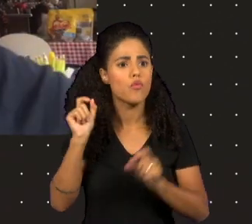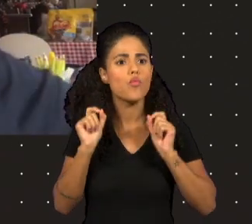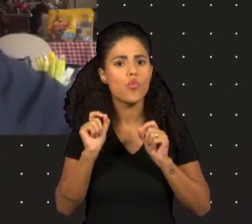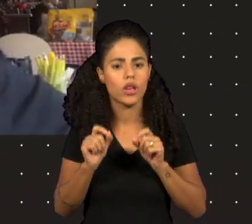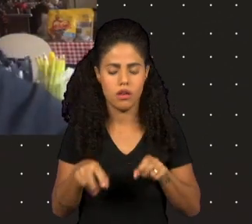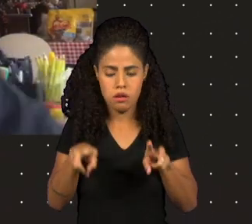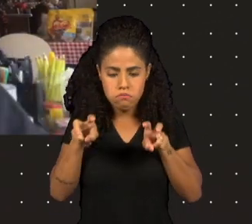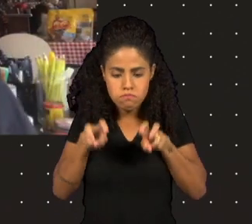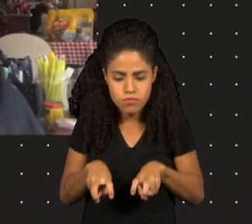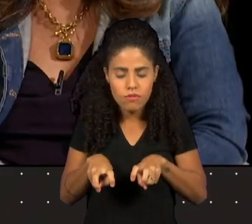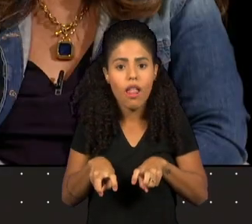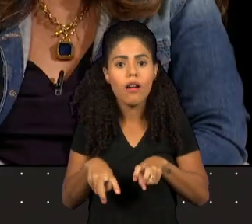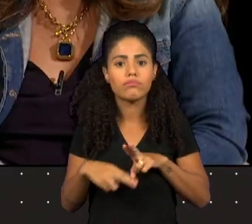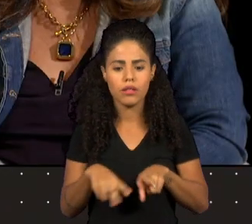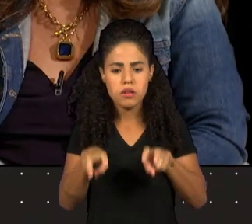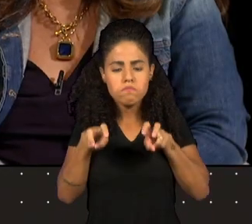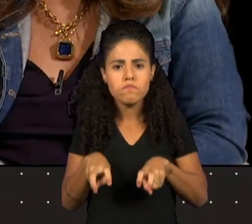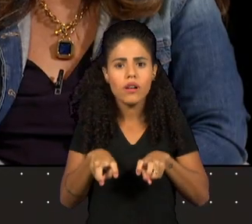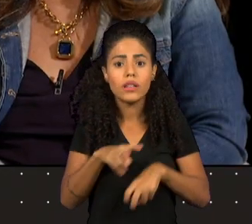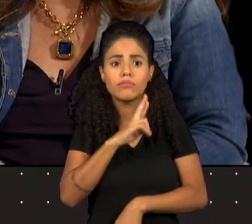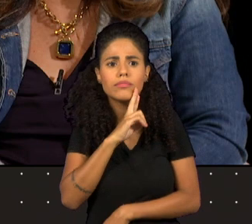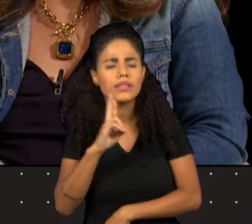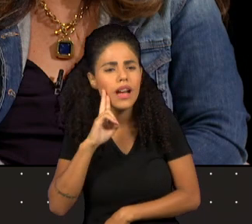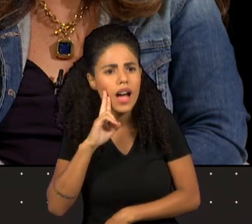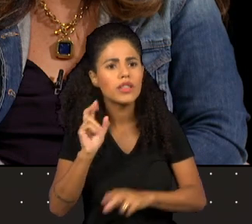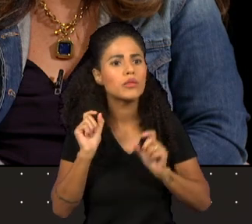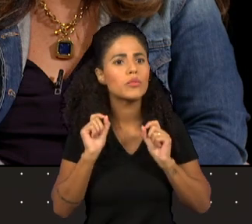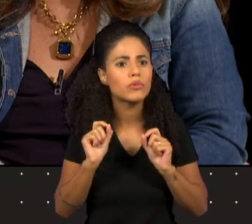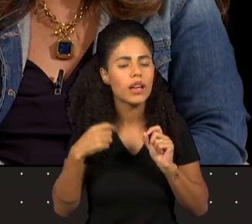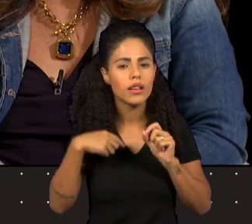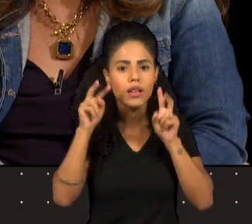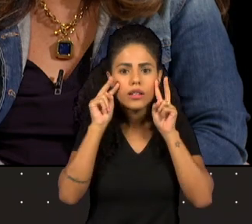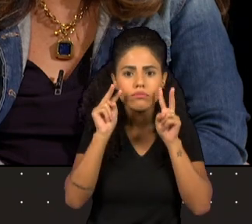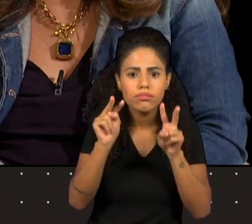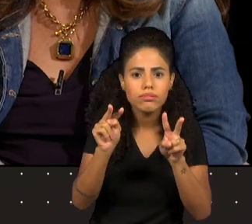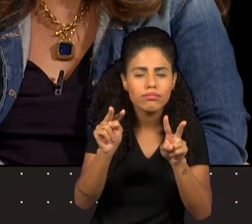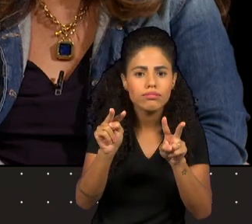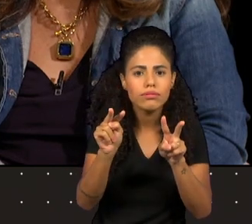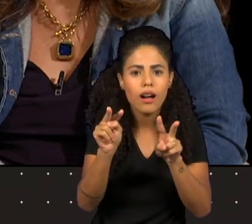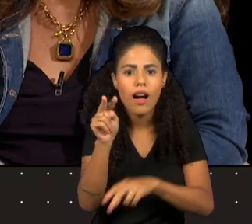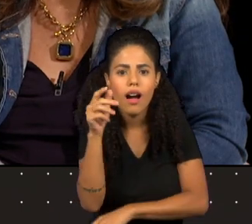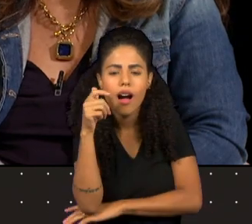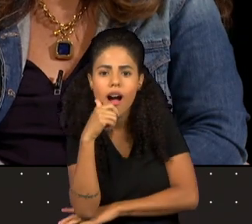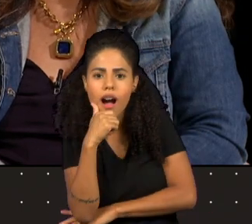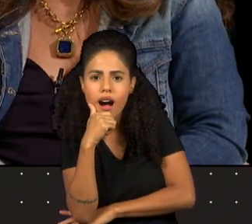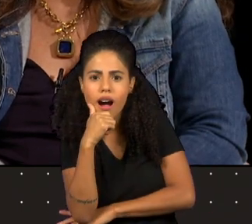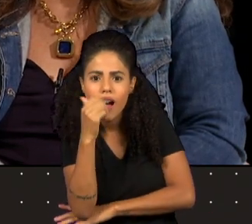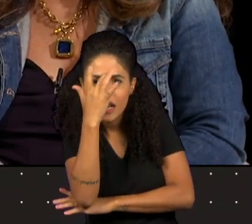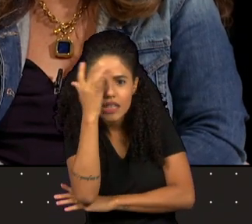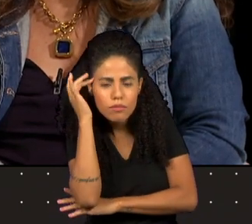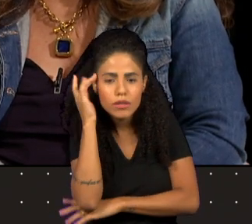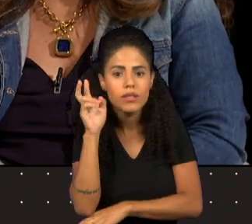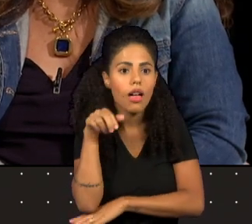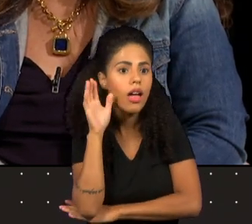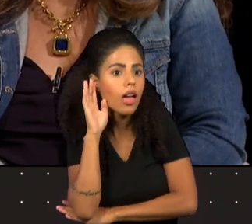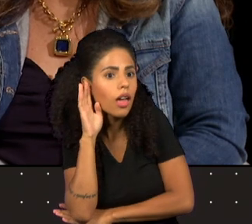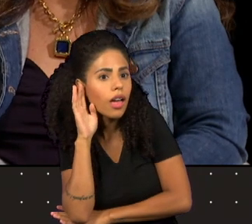meio do salão do restaurante e nós ficávamos ouvindo as conversas dos